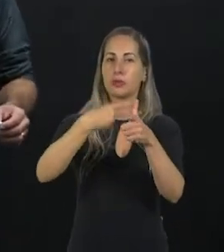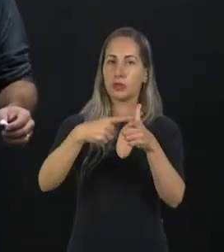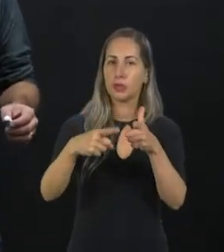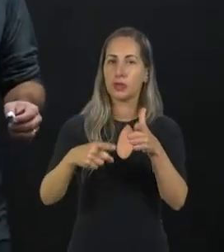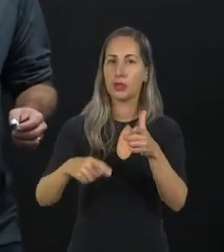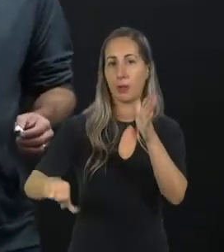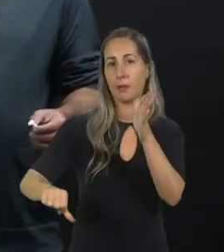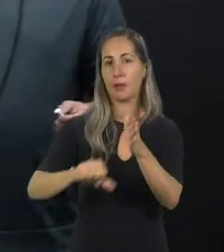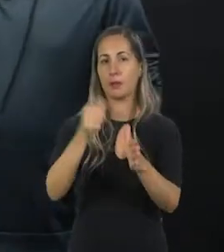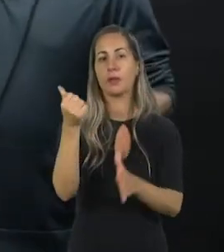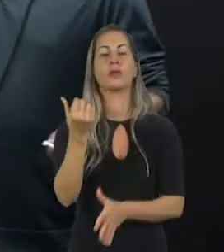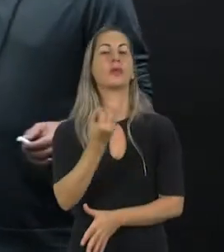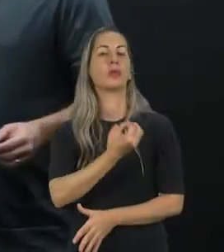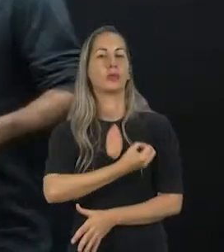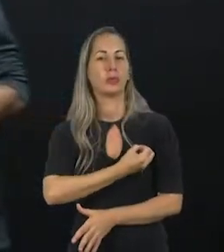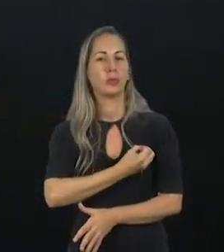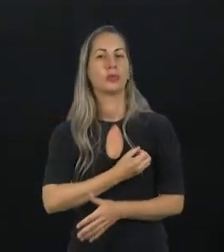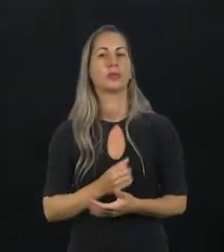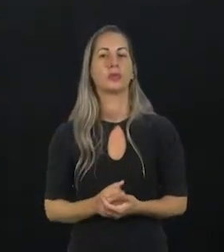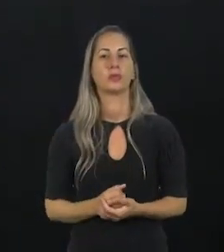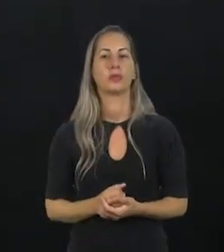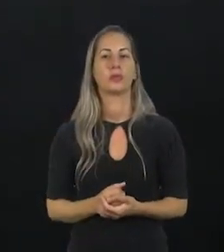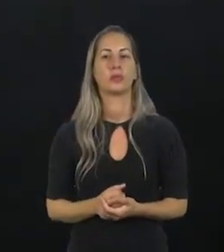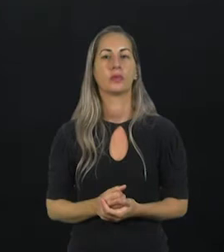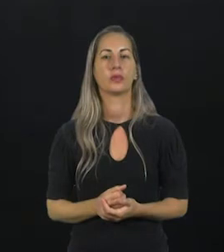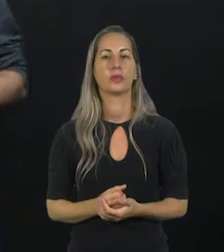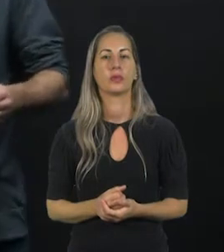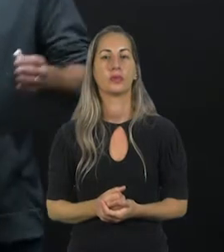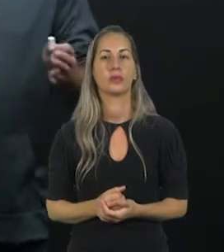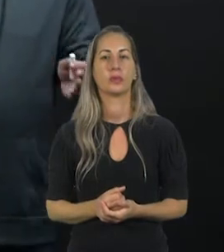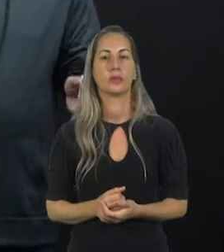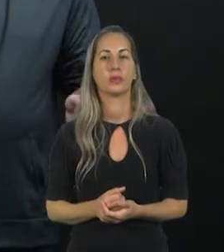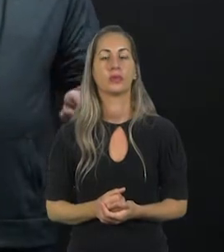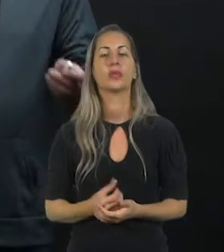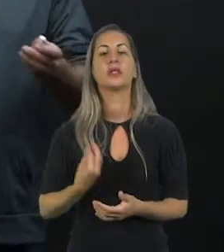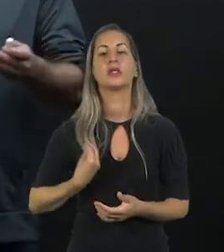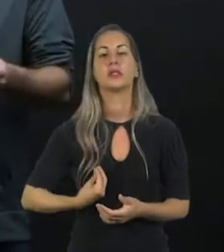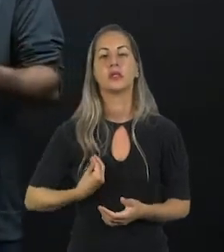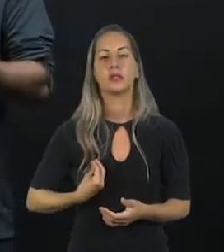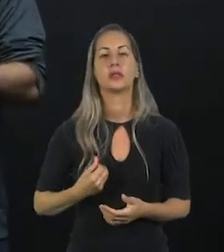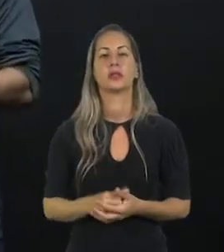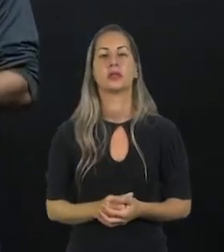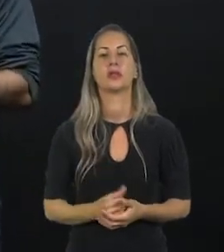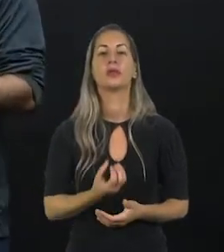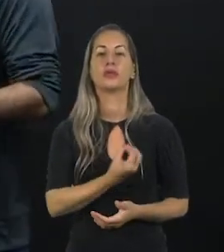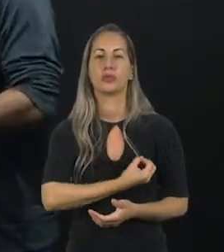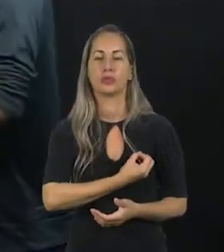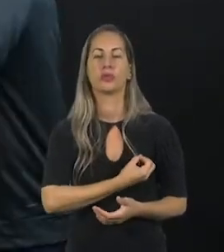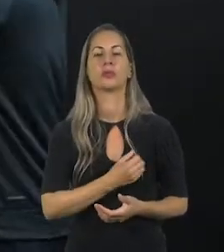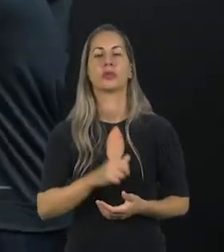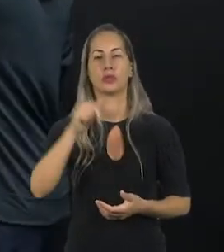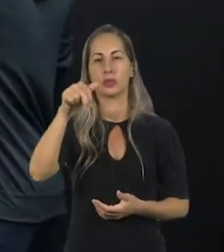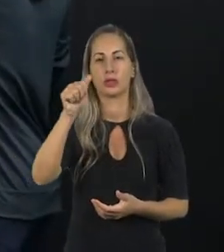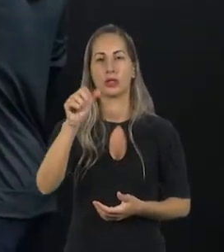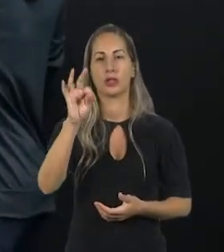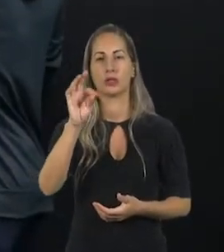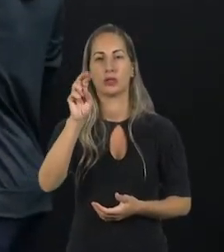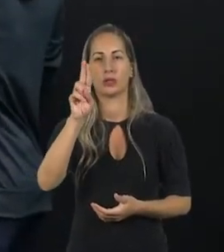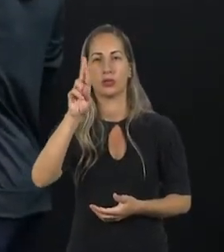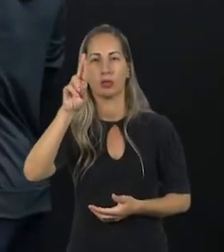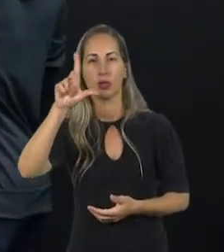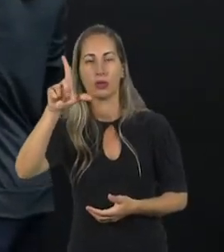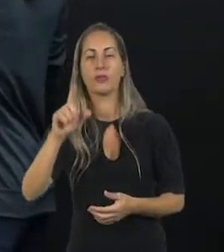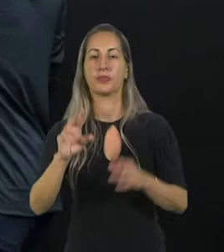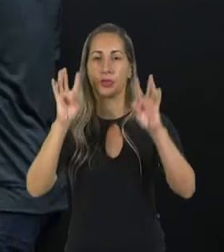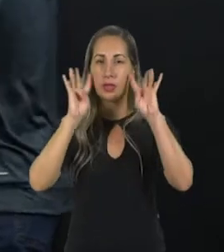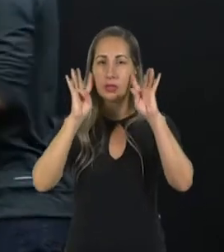pelo primeiro número, no caso aqui, o primeiro número primo existente nos números naturais, tá? Então, eu vou